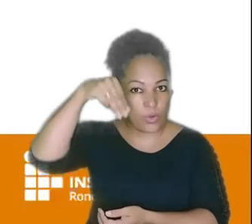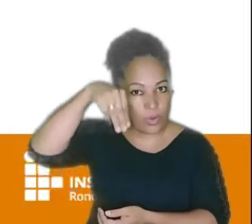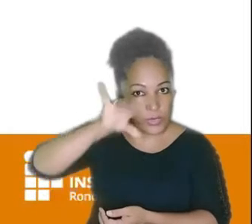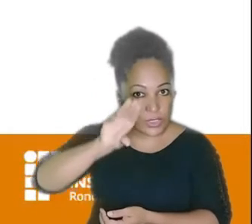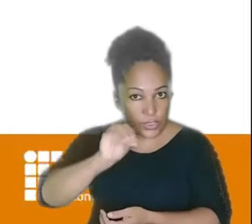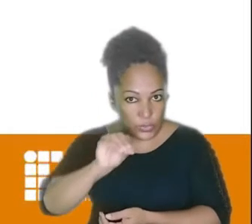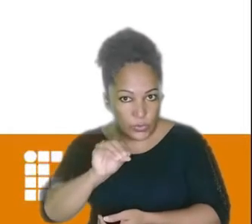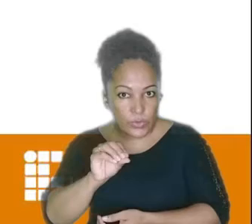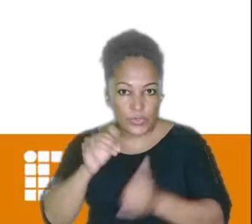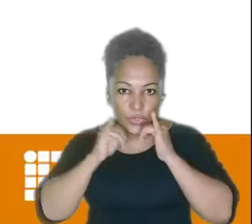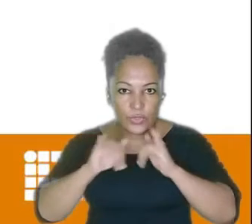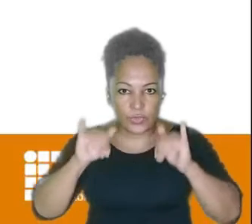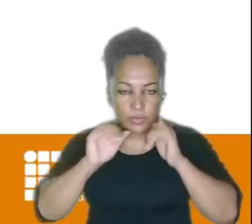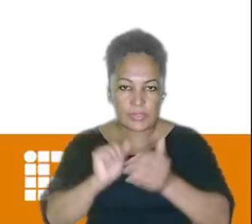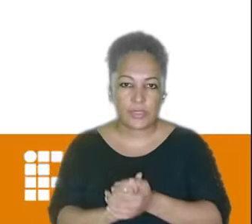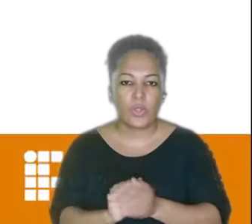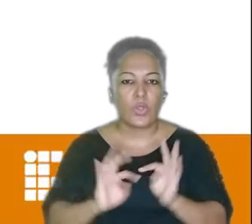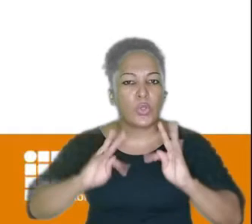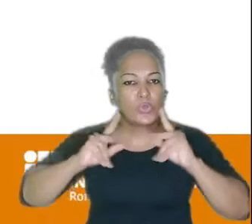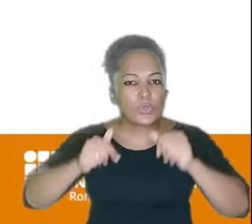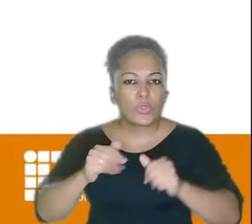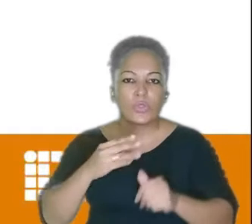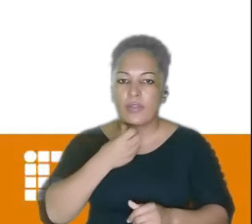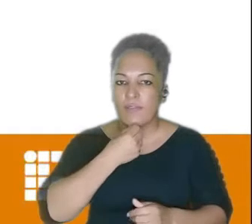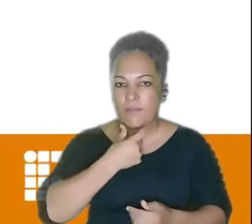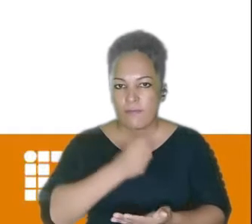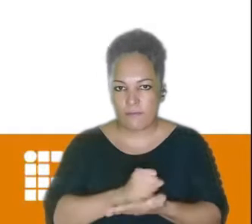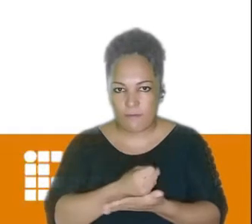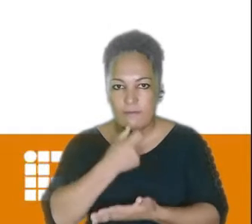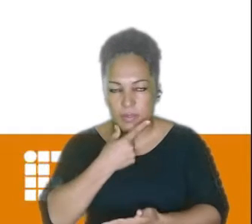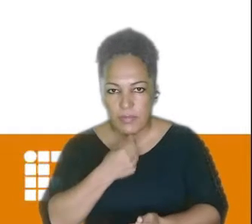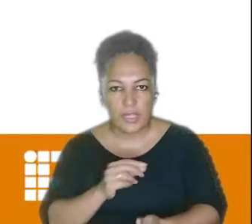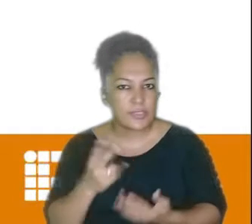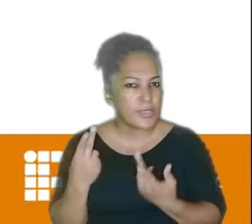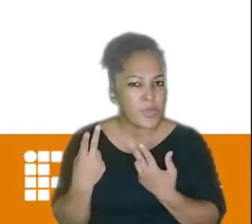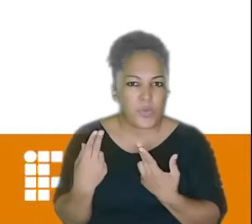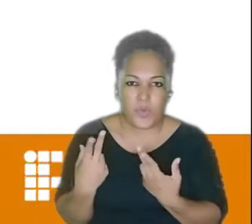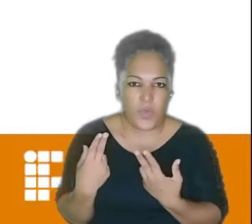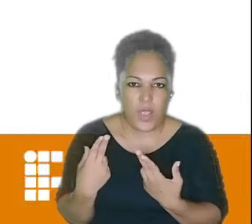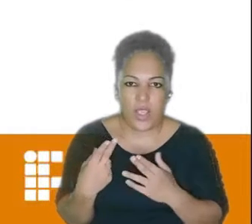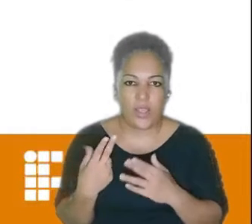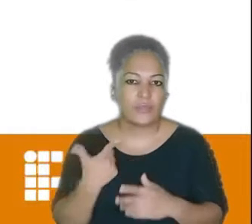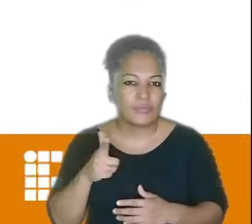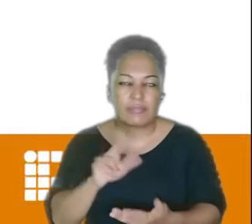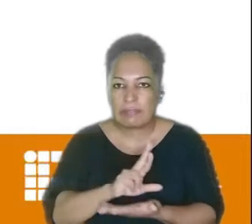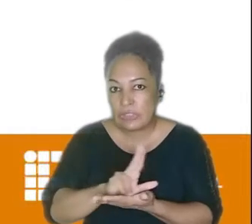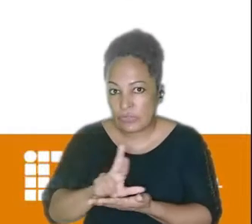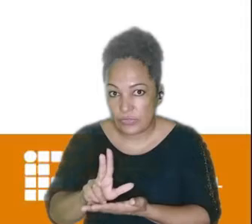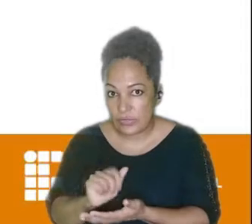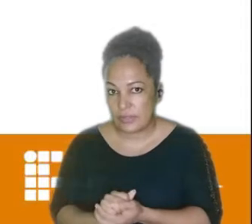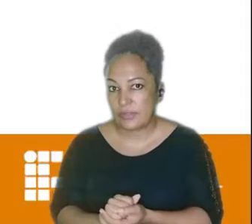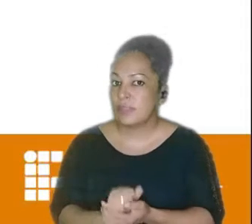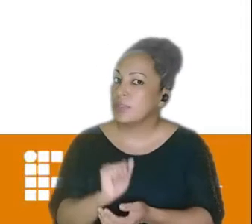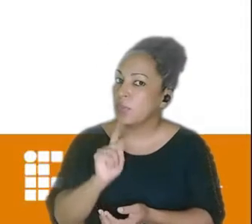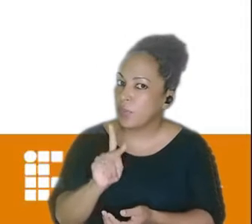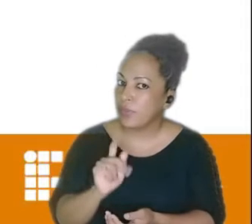informação. Toda farmácia funciona, né, da mesma forma, não existe muito